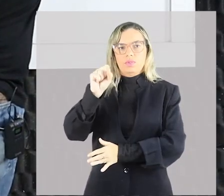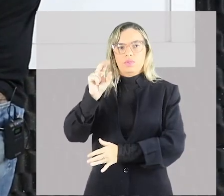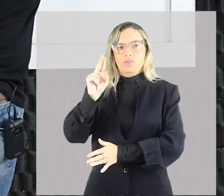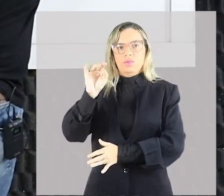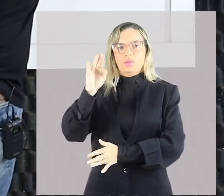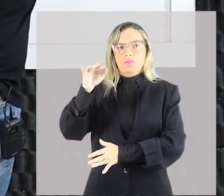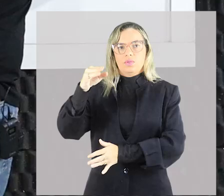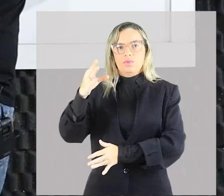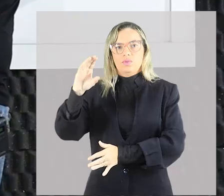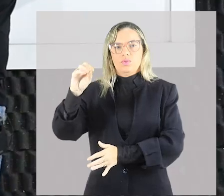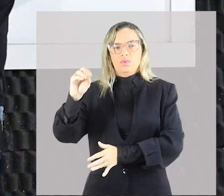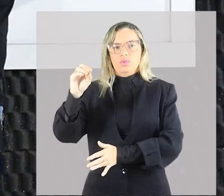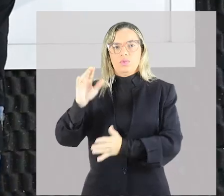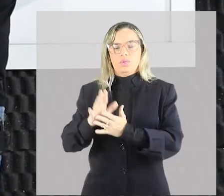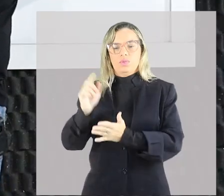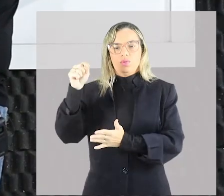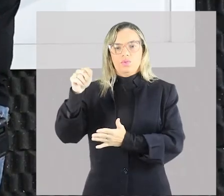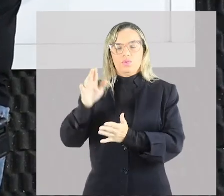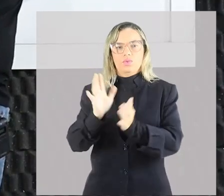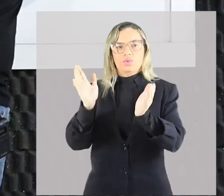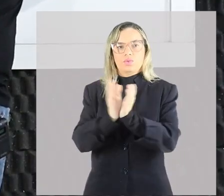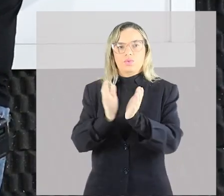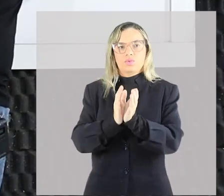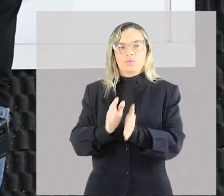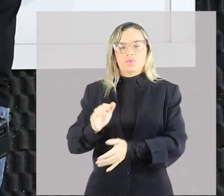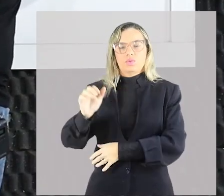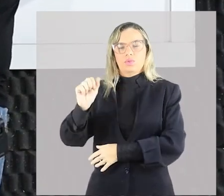junto de A.